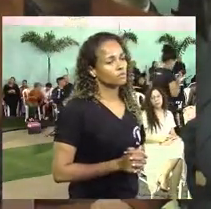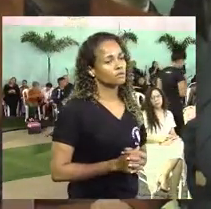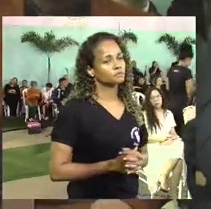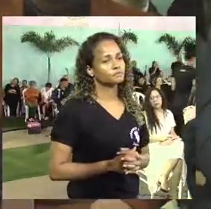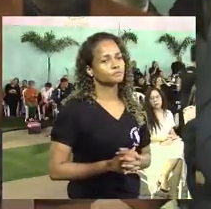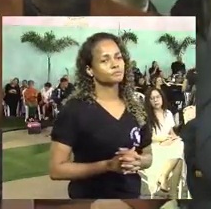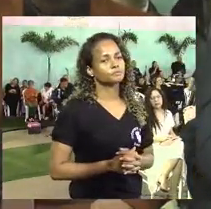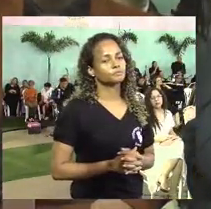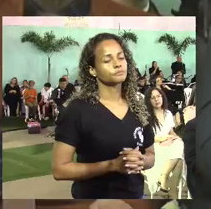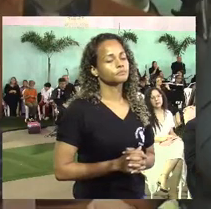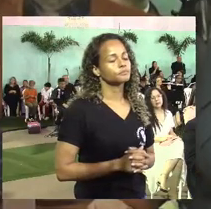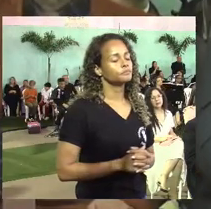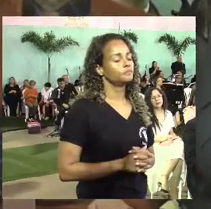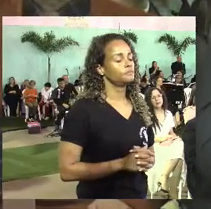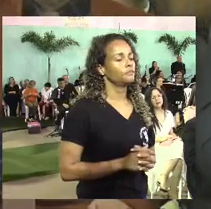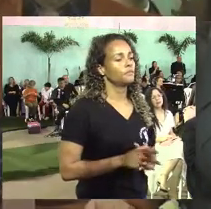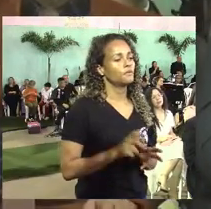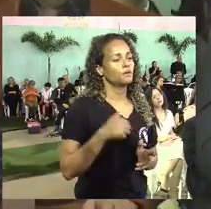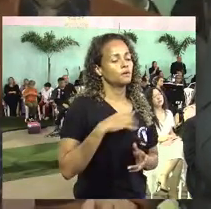Cruz temos